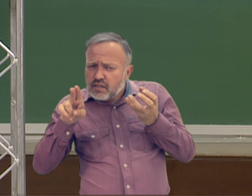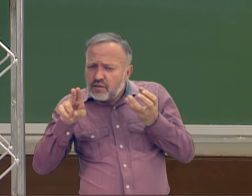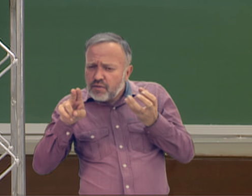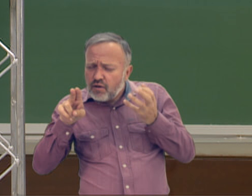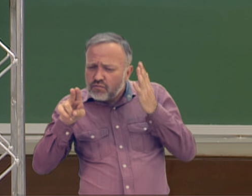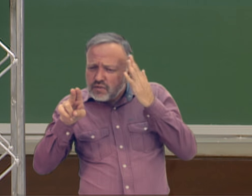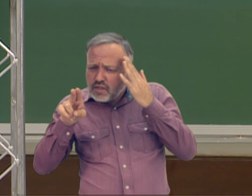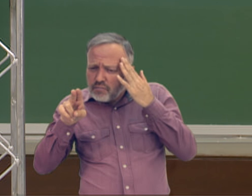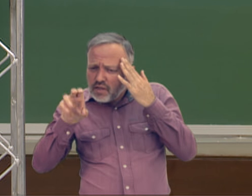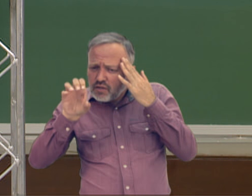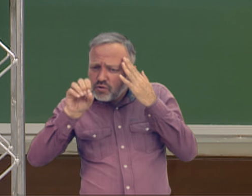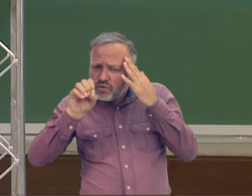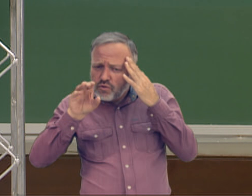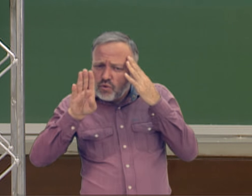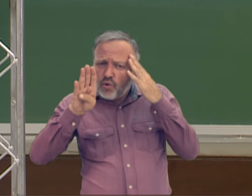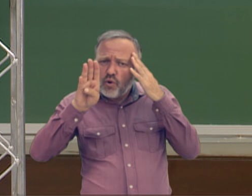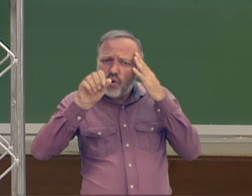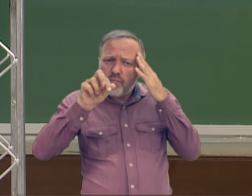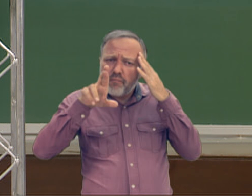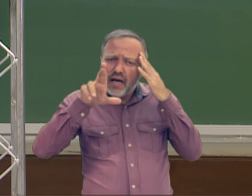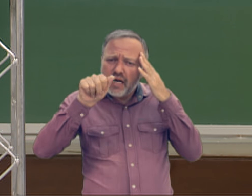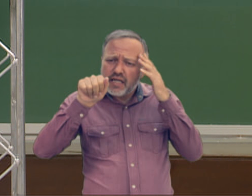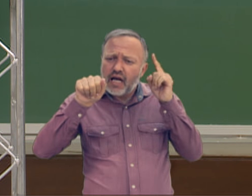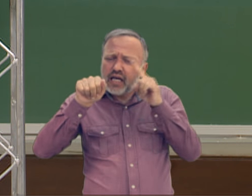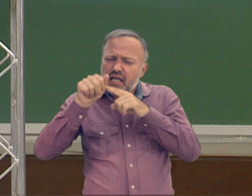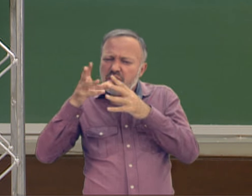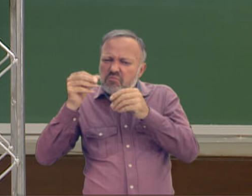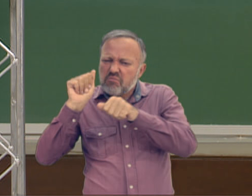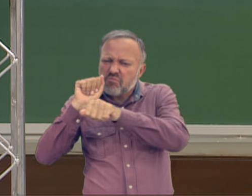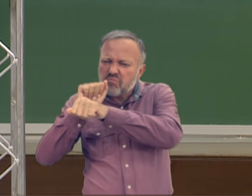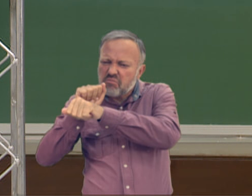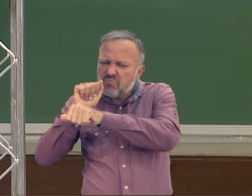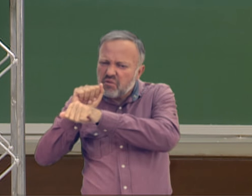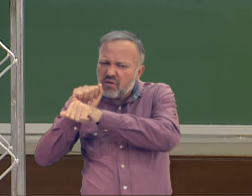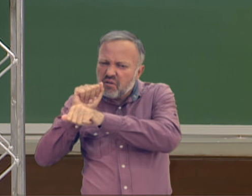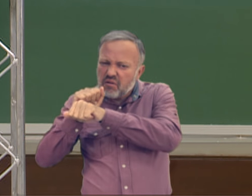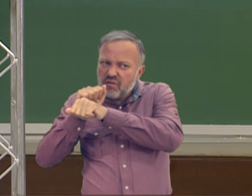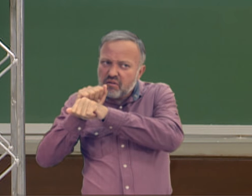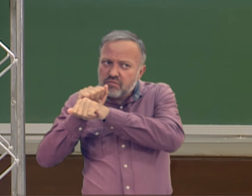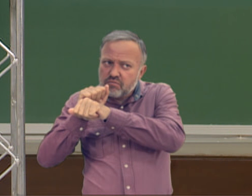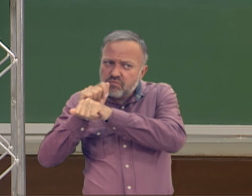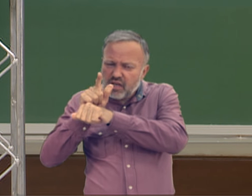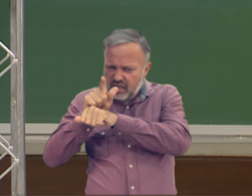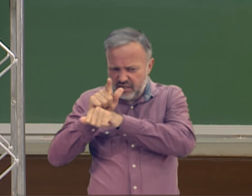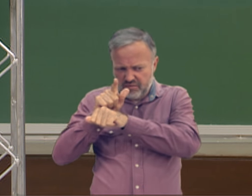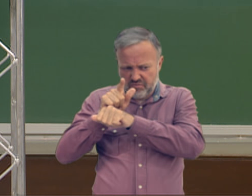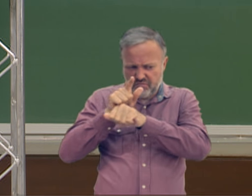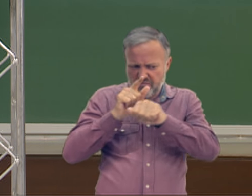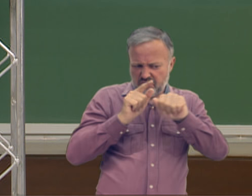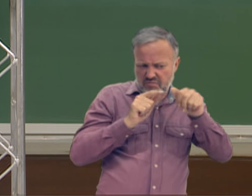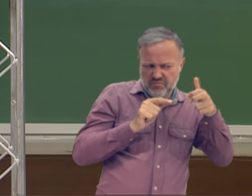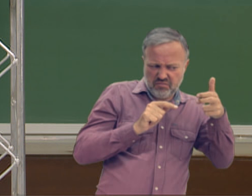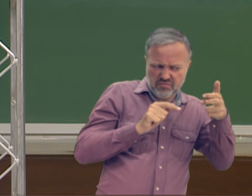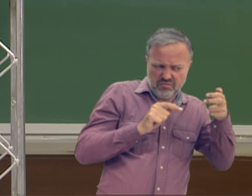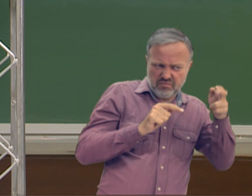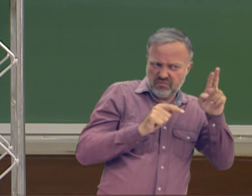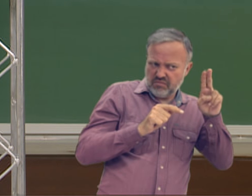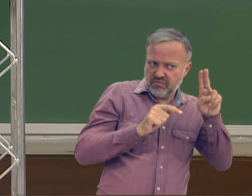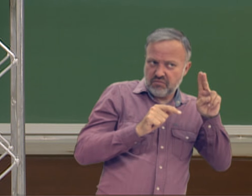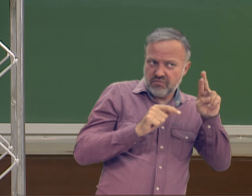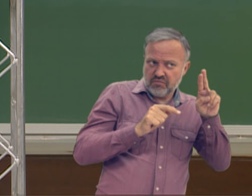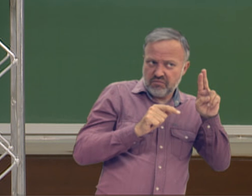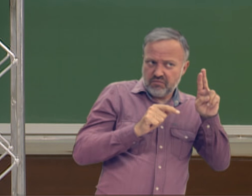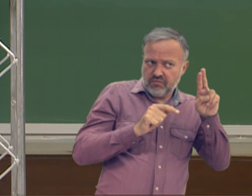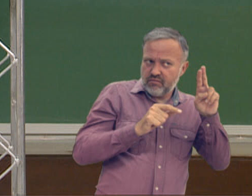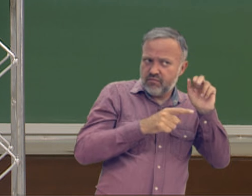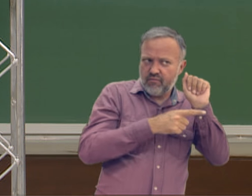bem pobre. Eles foram lá, deixaram ele gastar, comprar. Eles foram gentis, eles foram cordiais com o irmão. São responsáveis